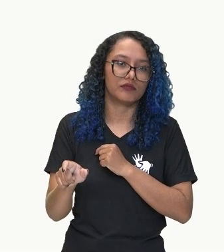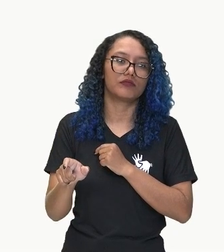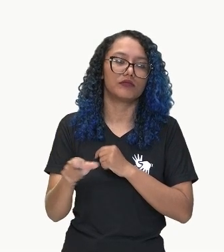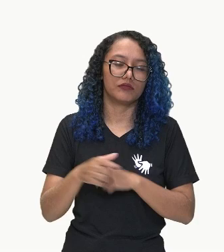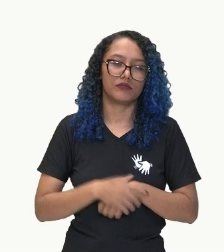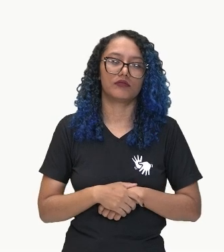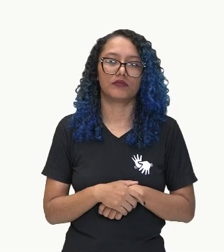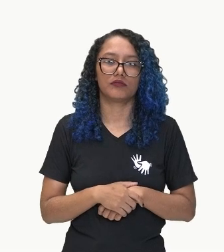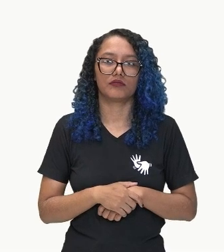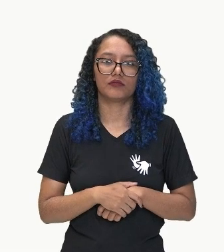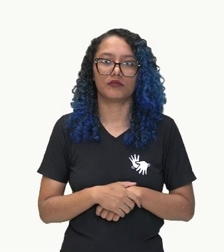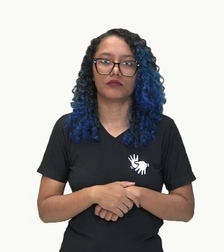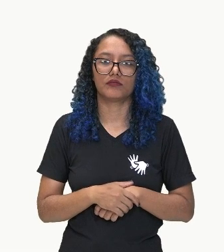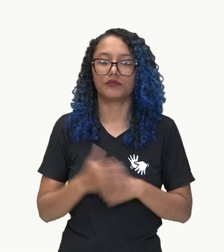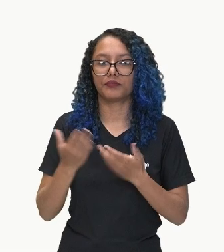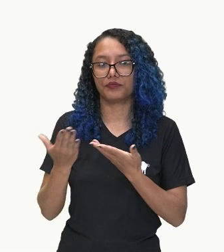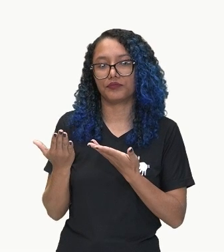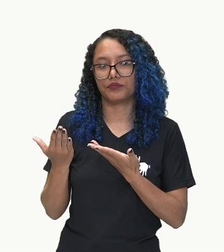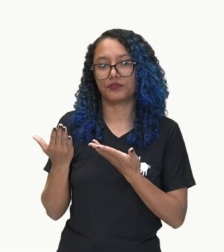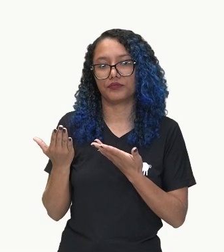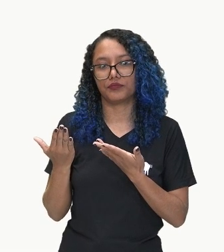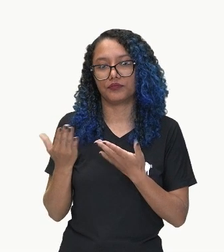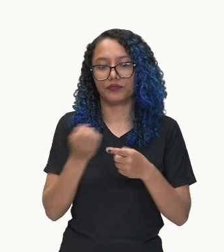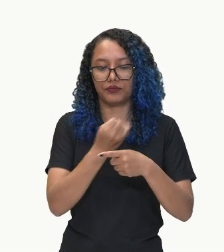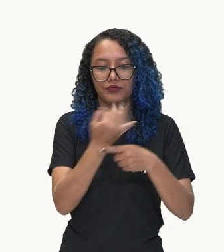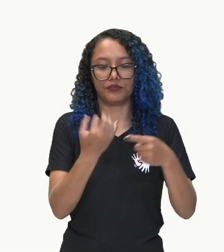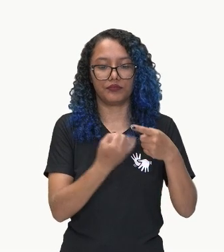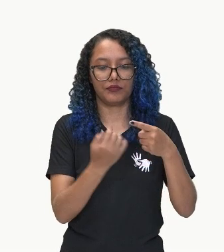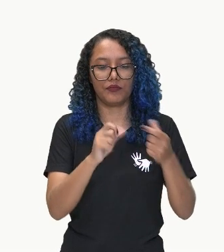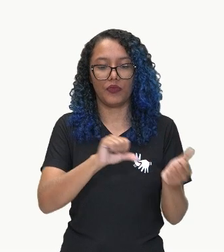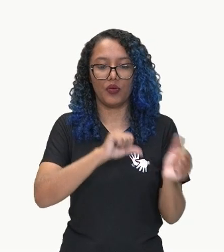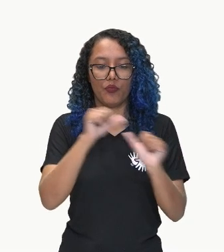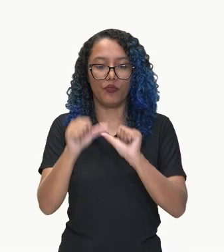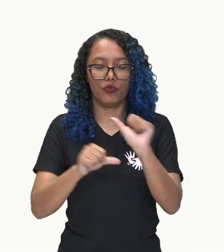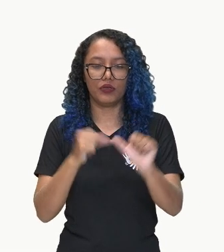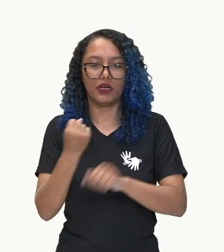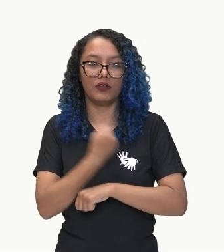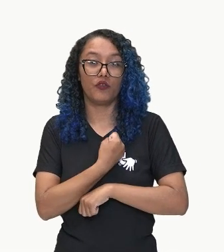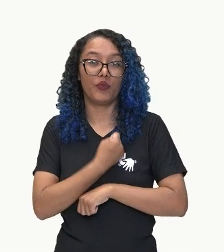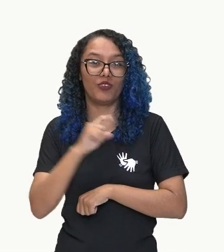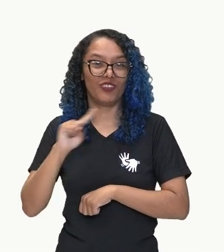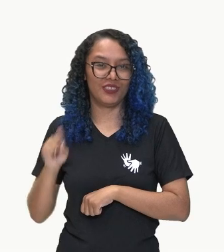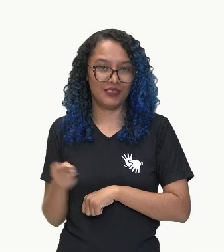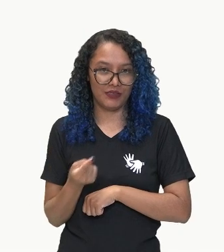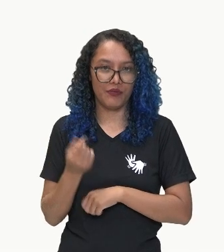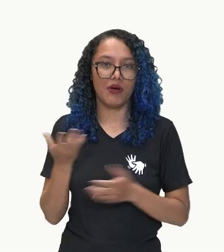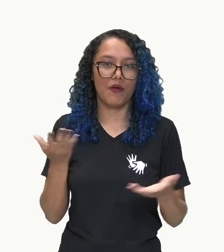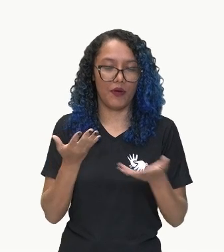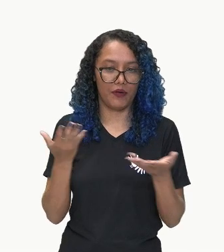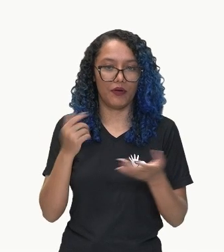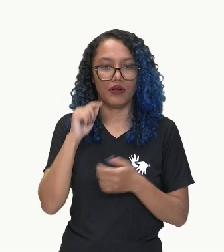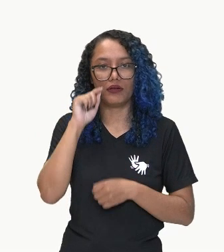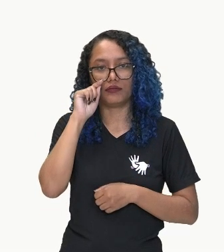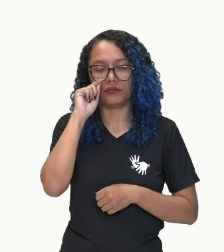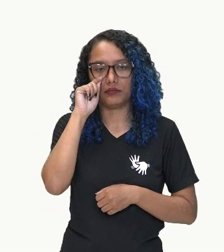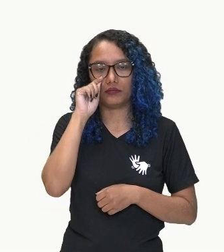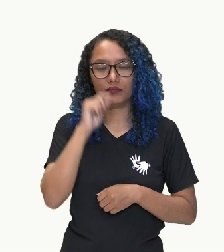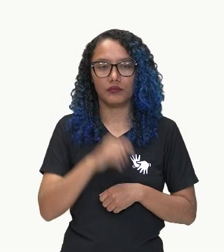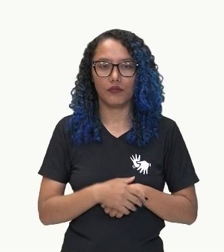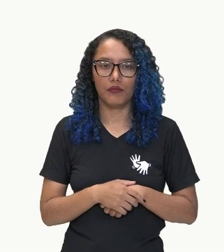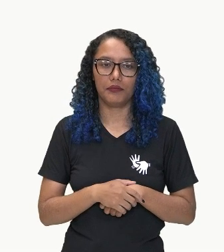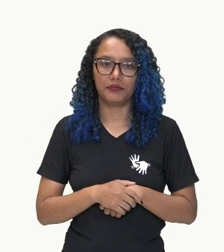fração decimal e transformar aí em número decimal. Se nós temos aqui